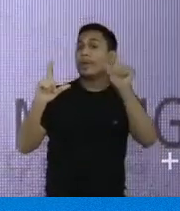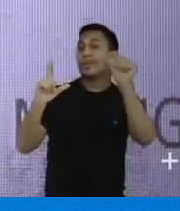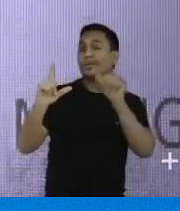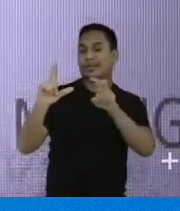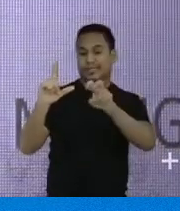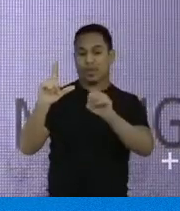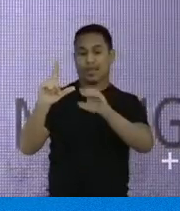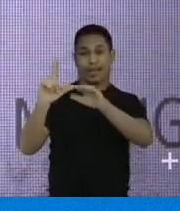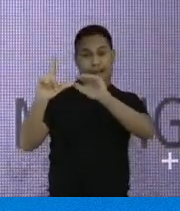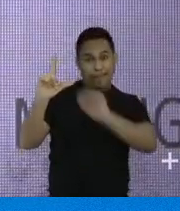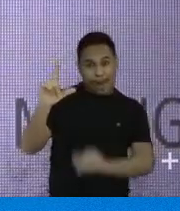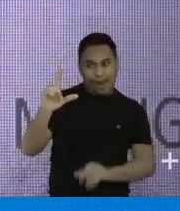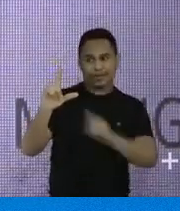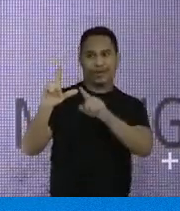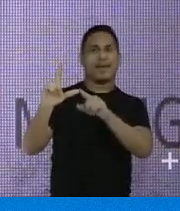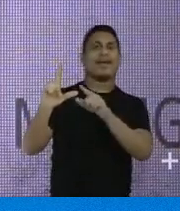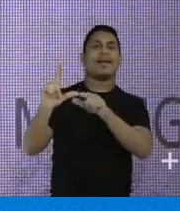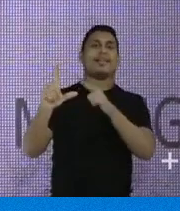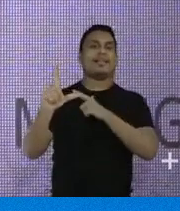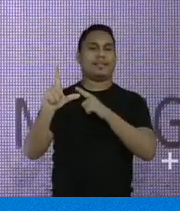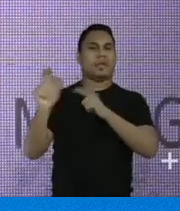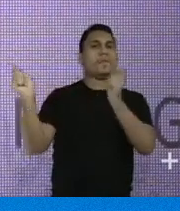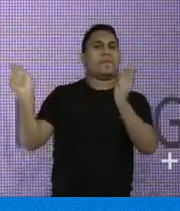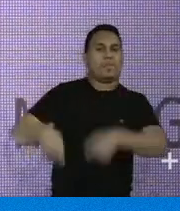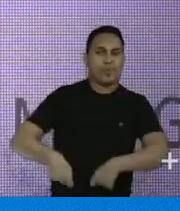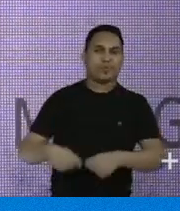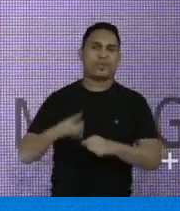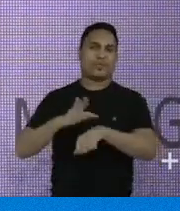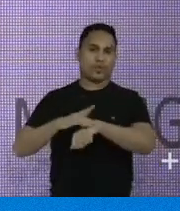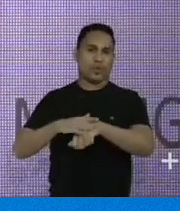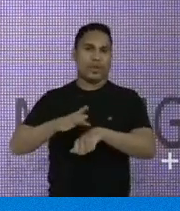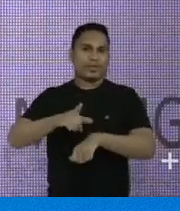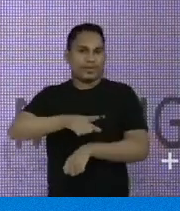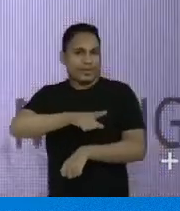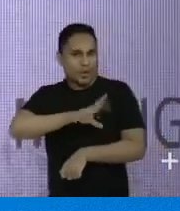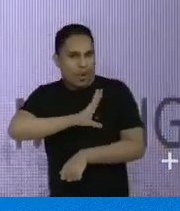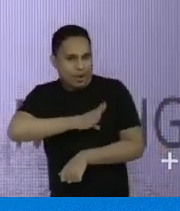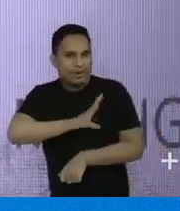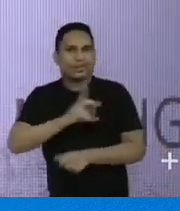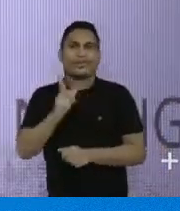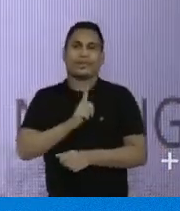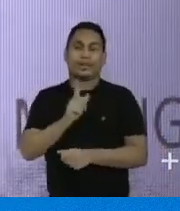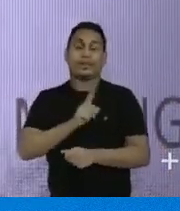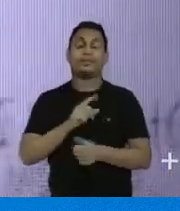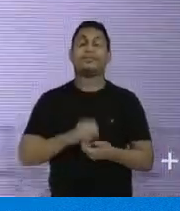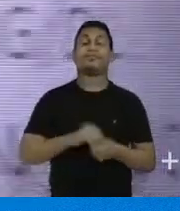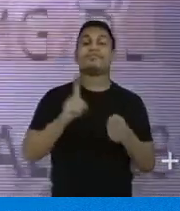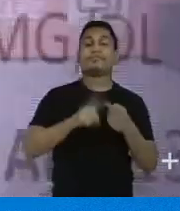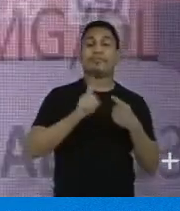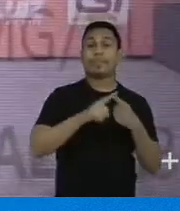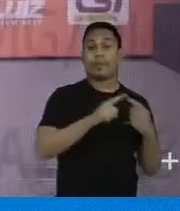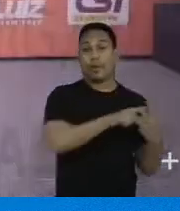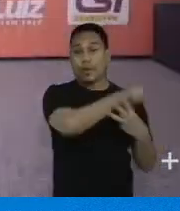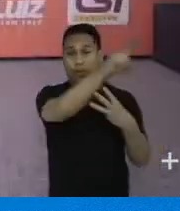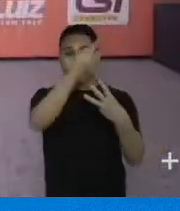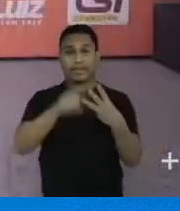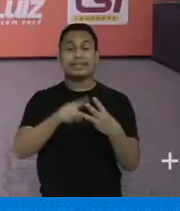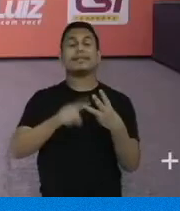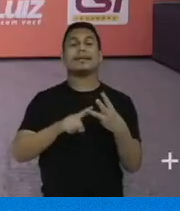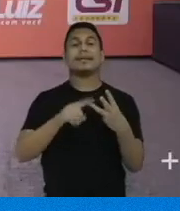também tem maior predisposição às doenças cardiovasculares. Um terceiro critério são os